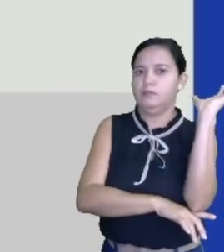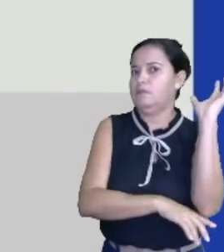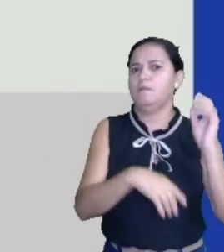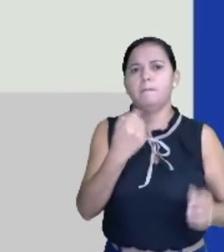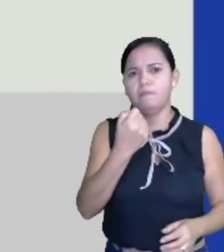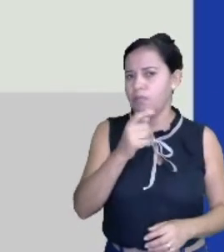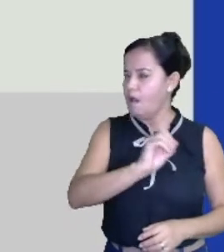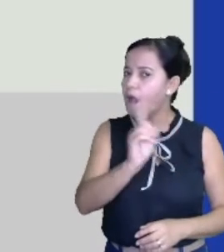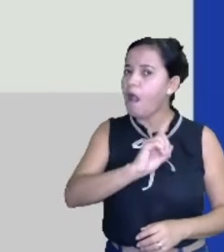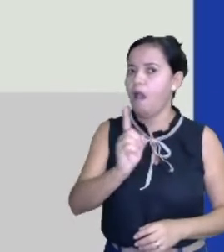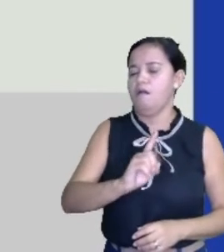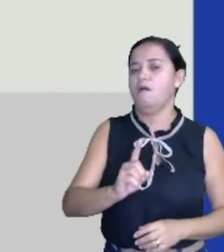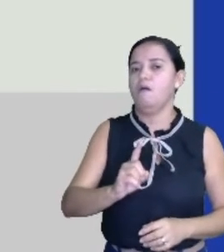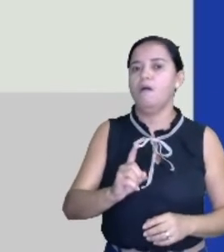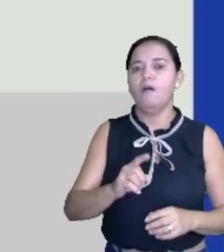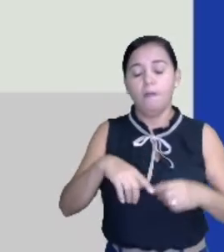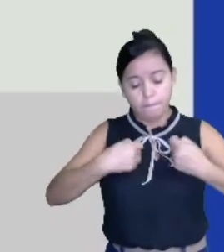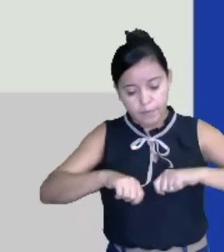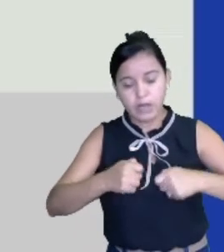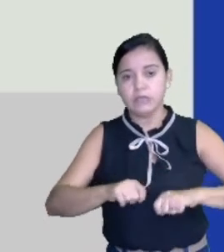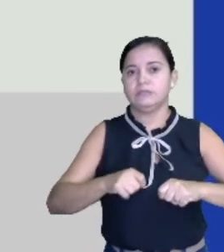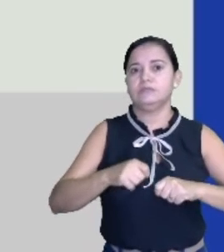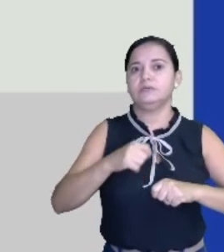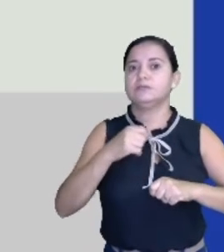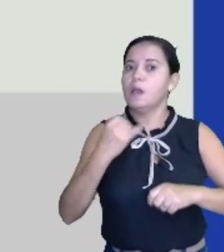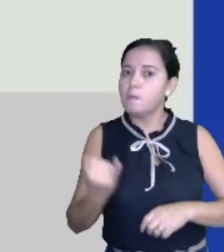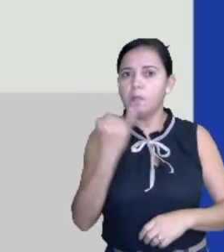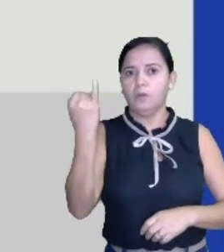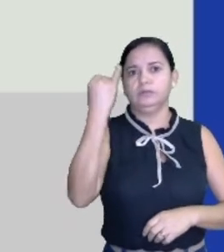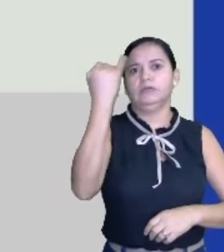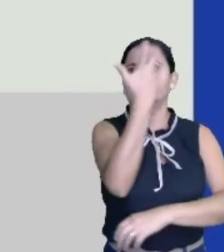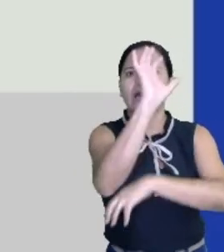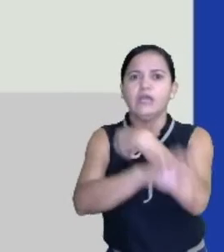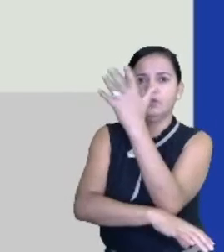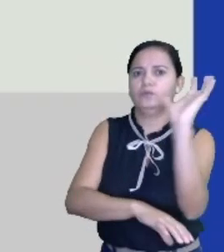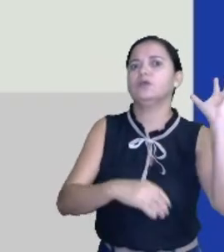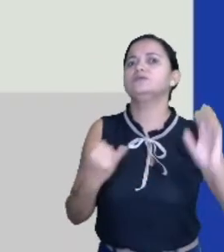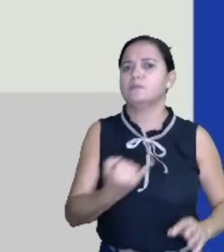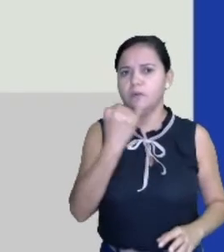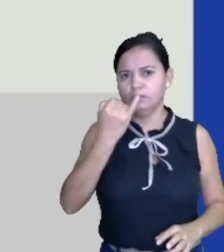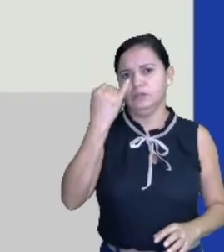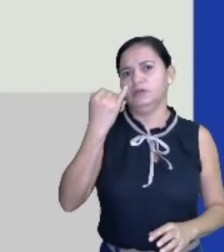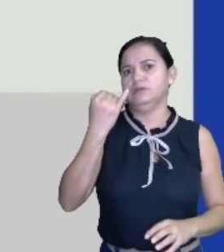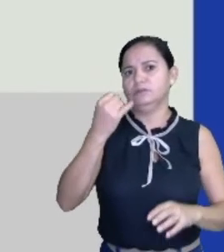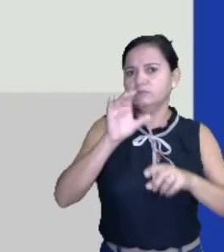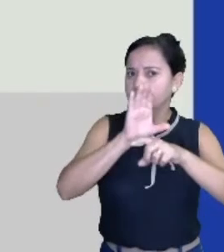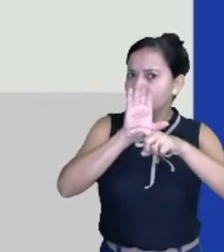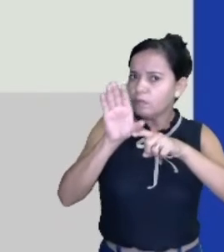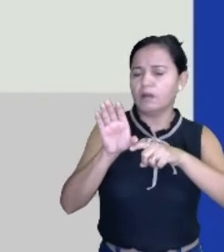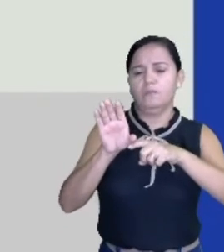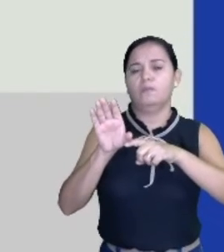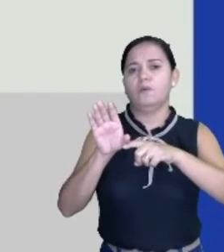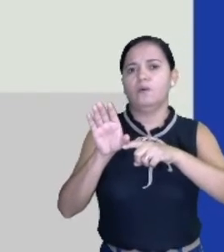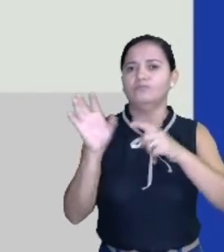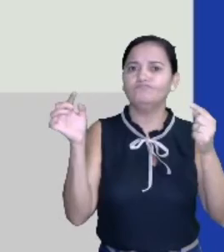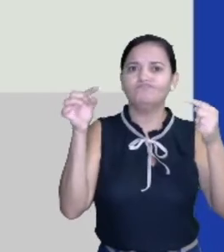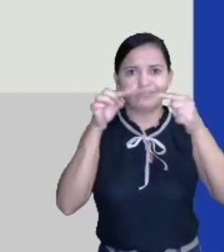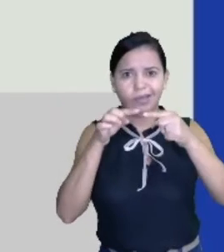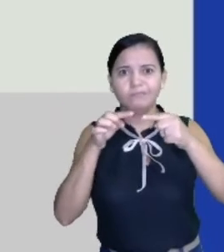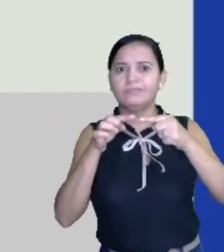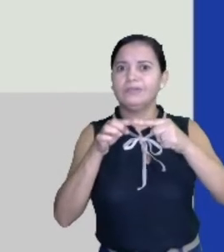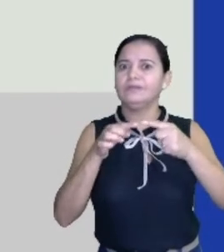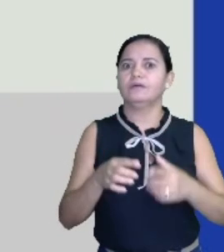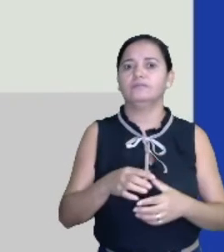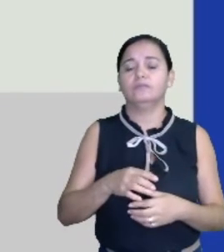quê? Porque os vegetais, por excelência, são grandes sequestradores desse carbono. Lembre-se, gente, o que vai